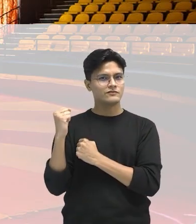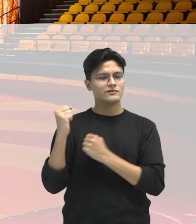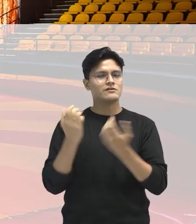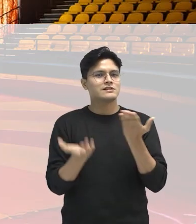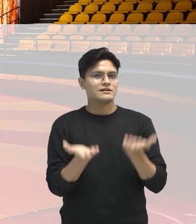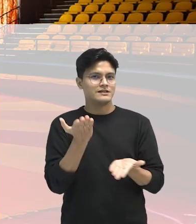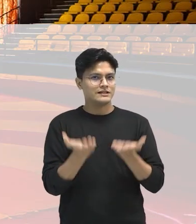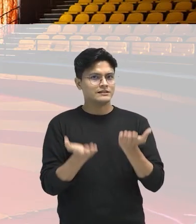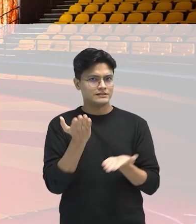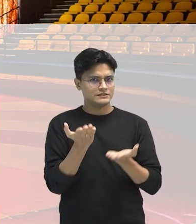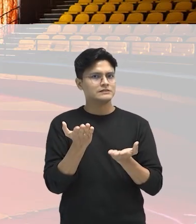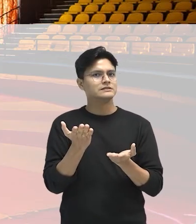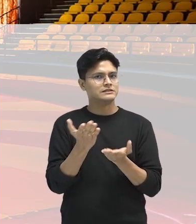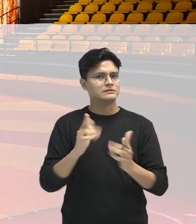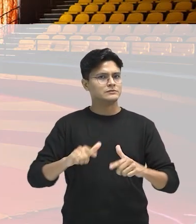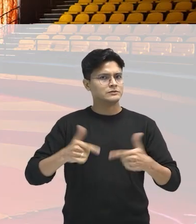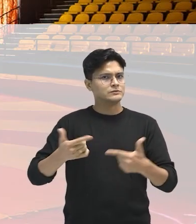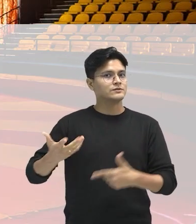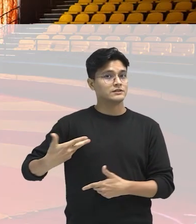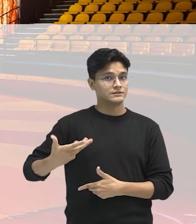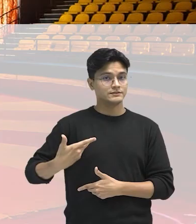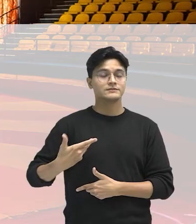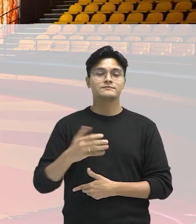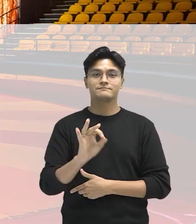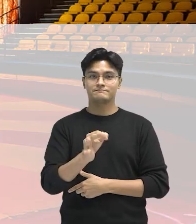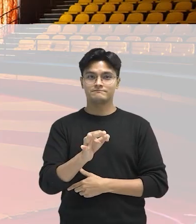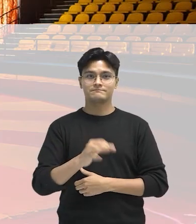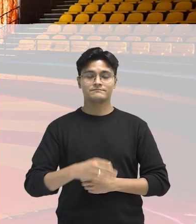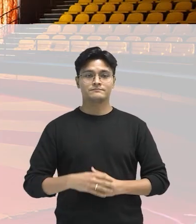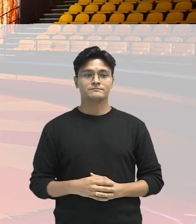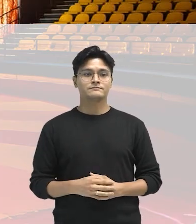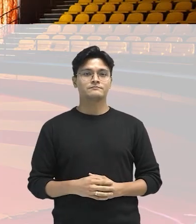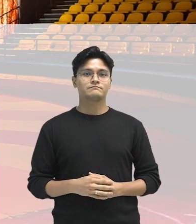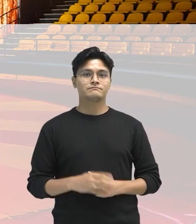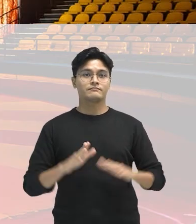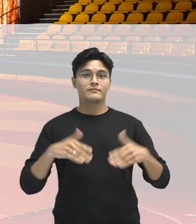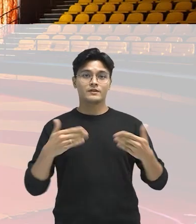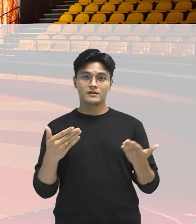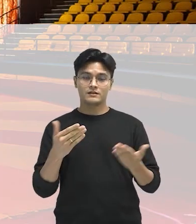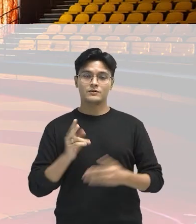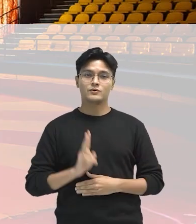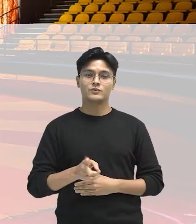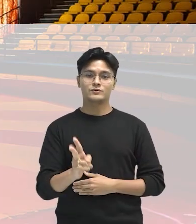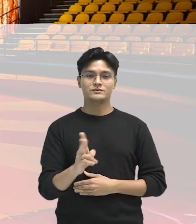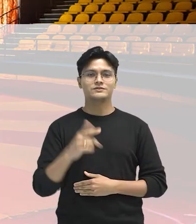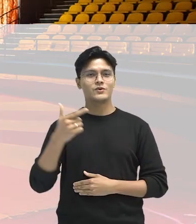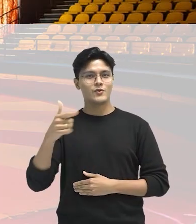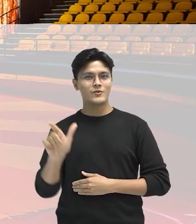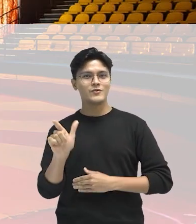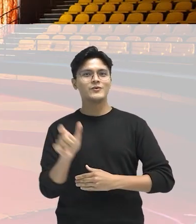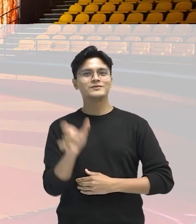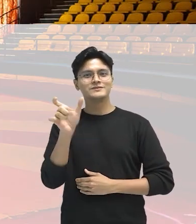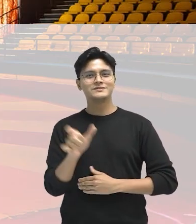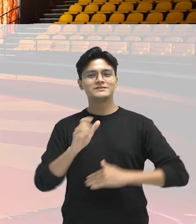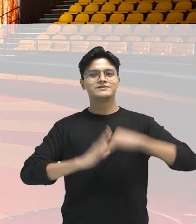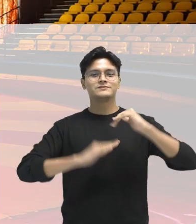a agilidade? Exatamente, é isso. Prosseguindo, outro profissional que nós podemos aí apreciar